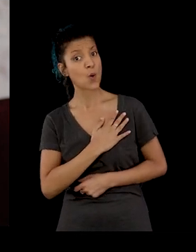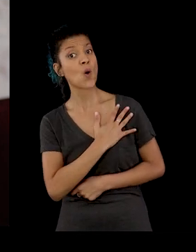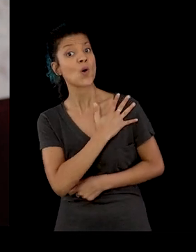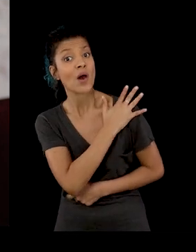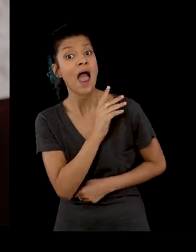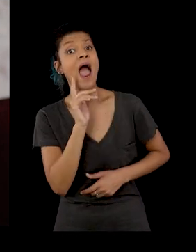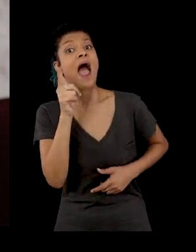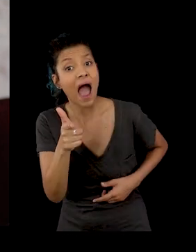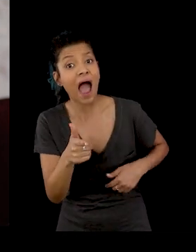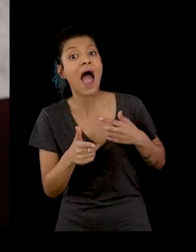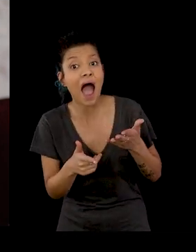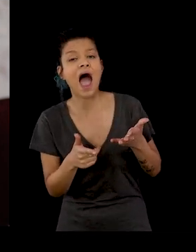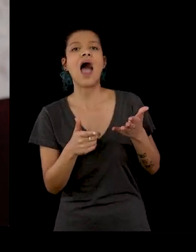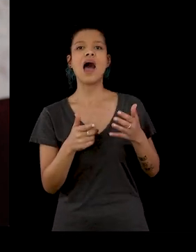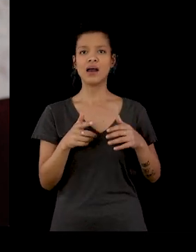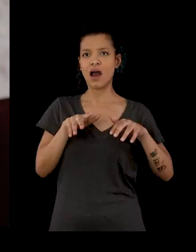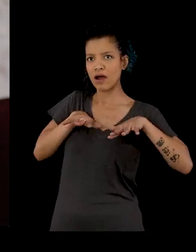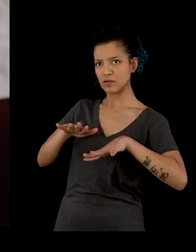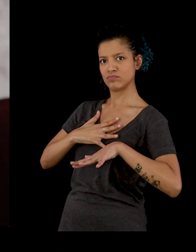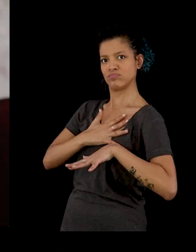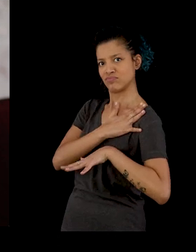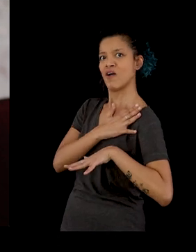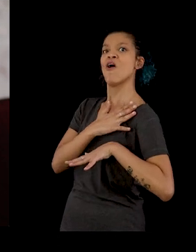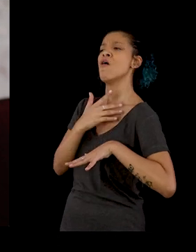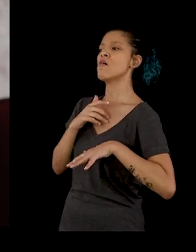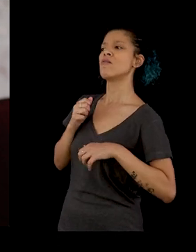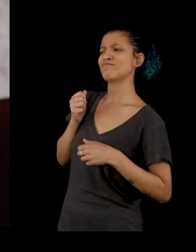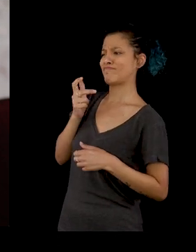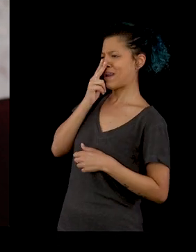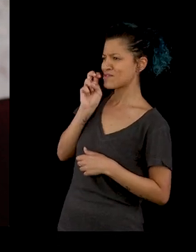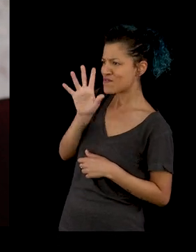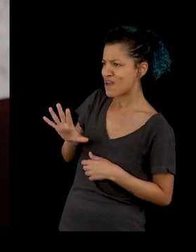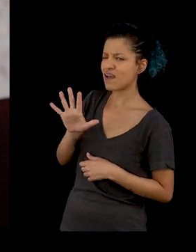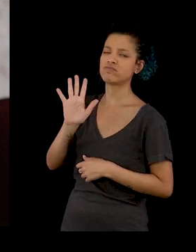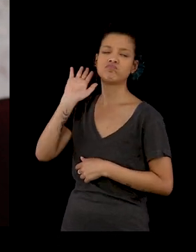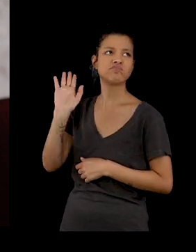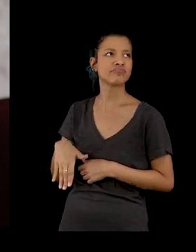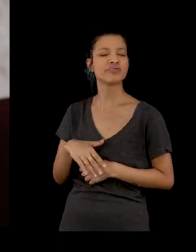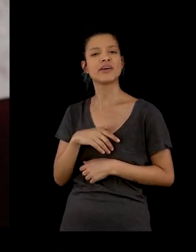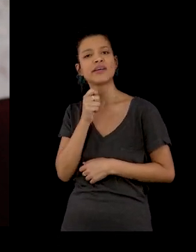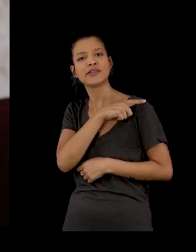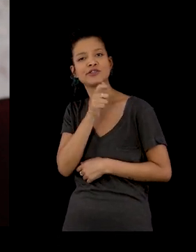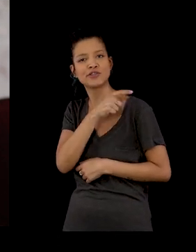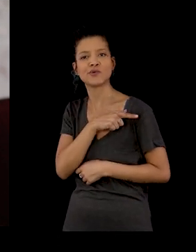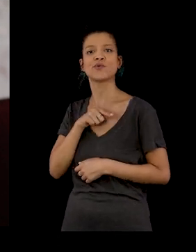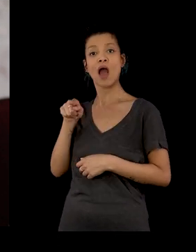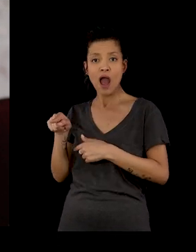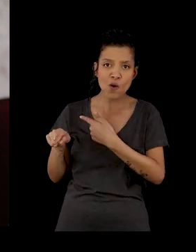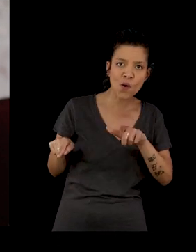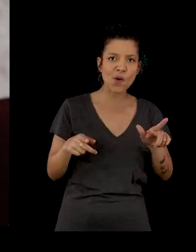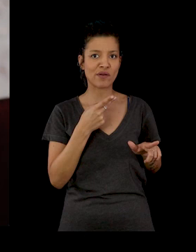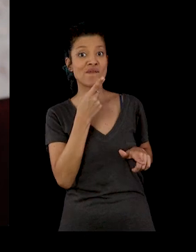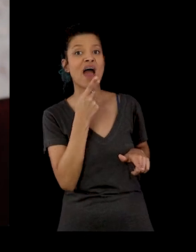Coronel! Ah! Aí o exército proíbe falar coronel, coisa ridícula. E isso aí o Dias aproveitava e